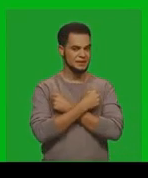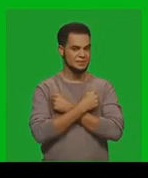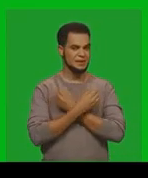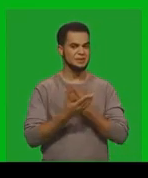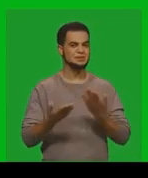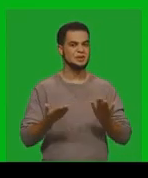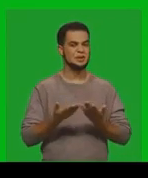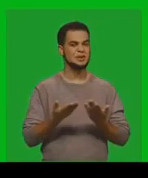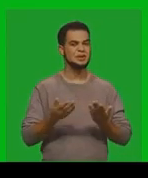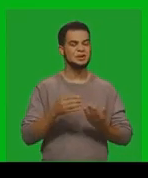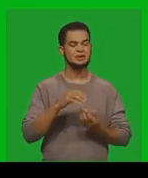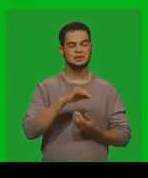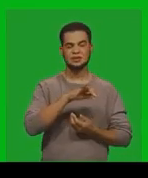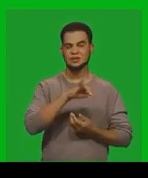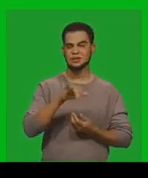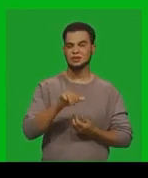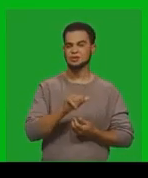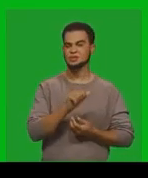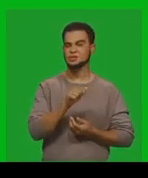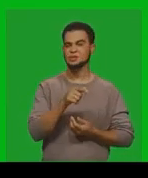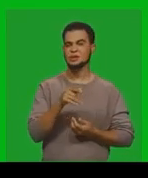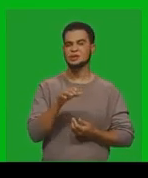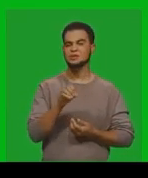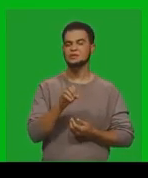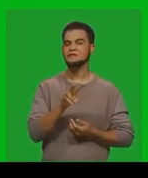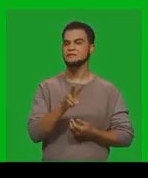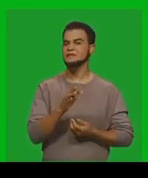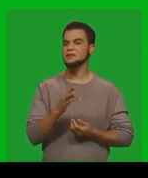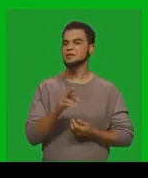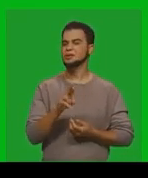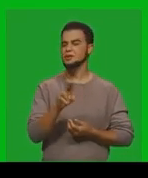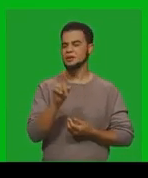João Vitor. João Vitor, abraço para você.